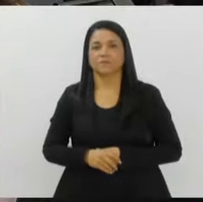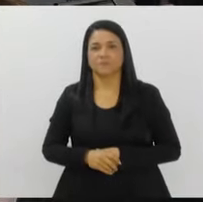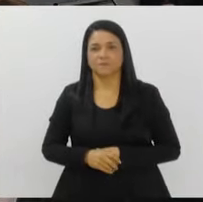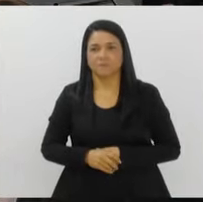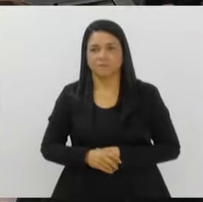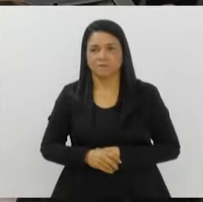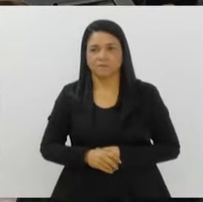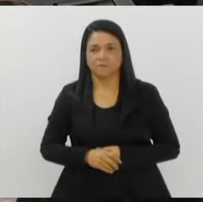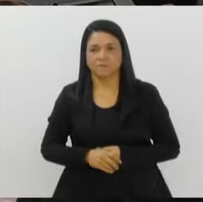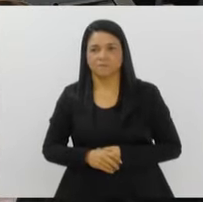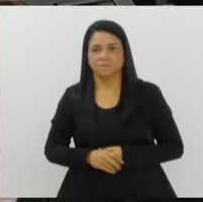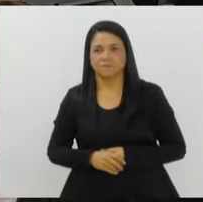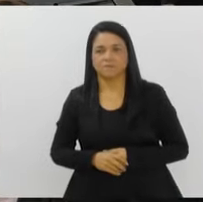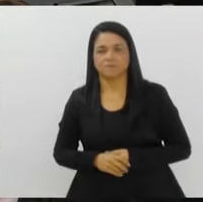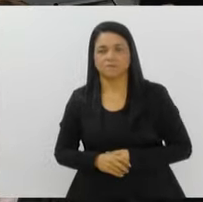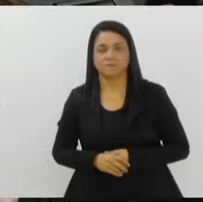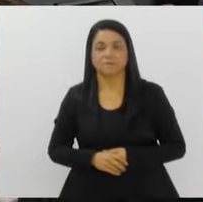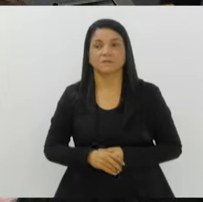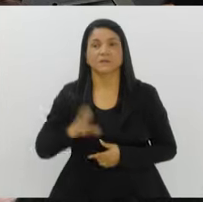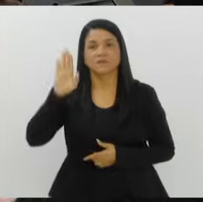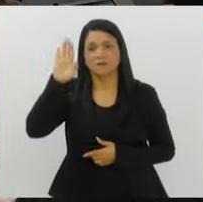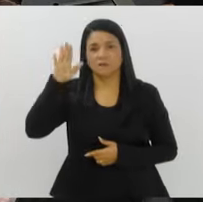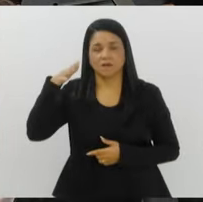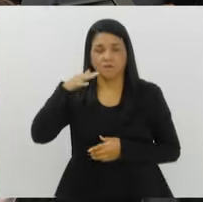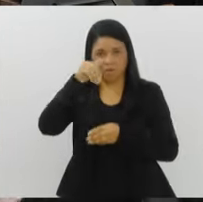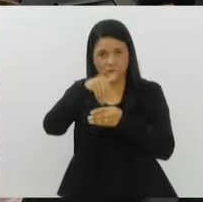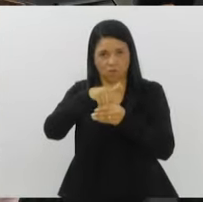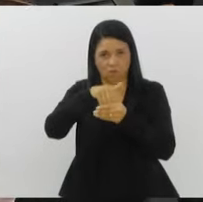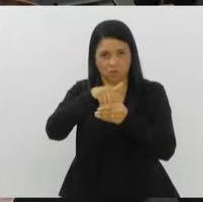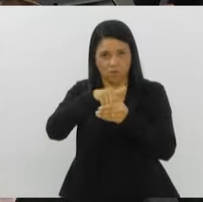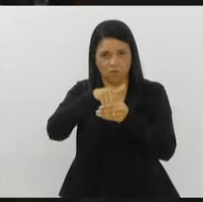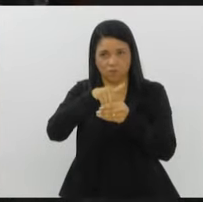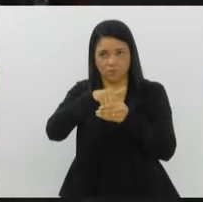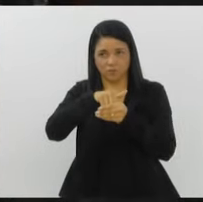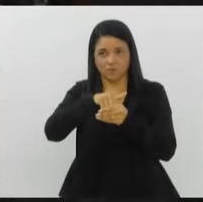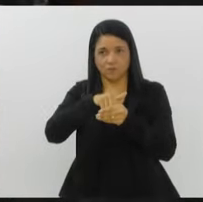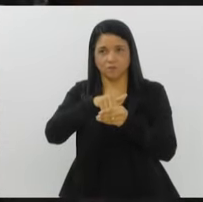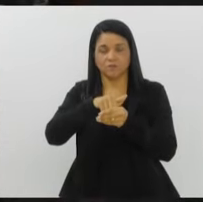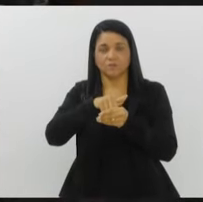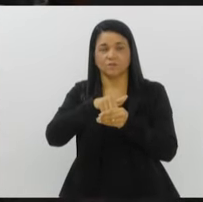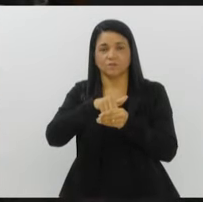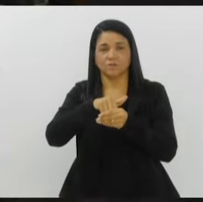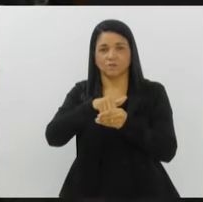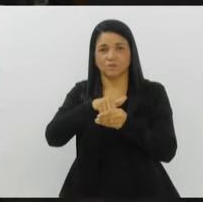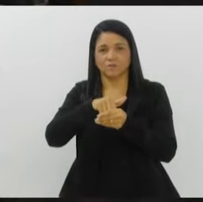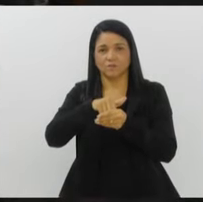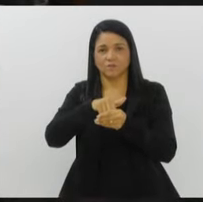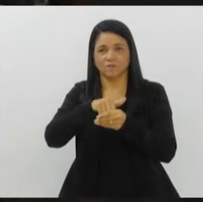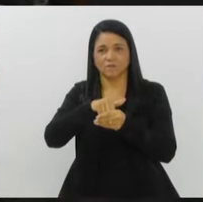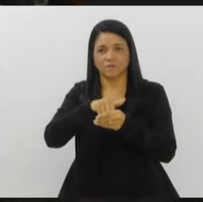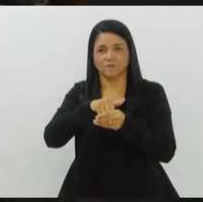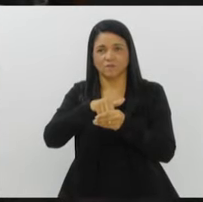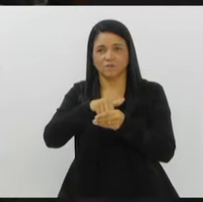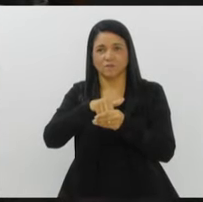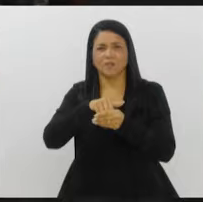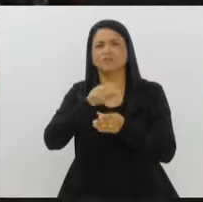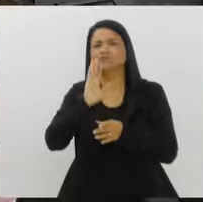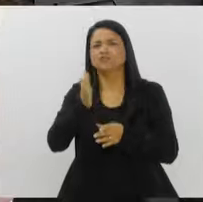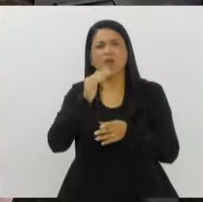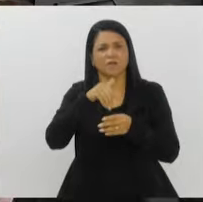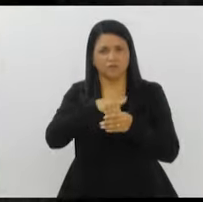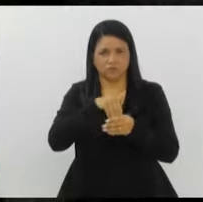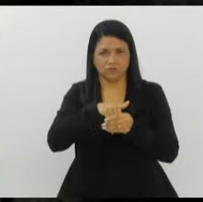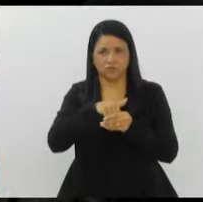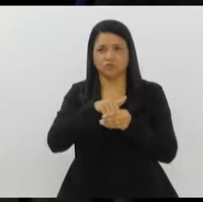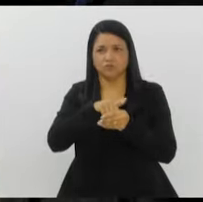voto. Para declarar voto, senhora presidente. Qual o voto? Já votou, já passou.